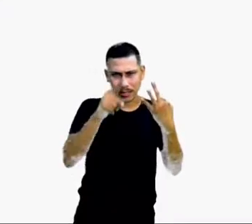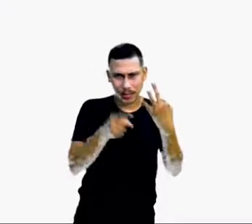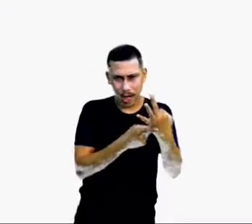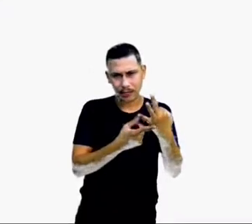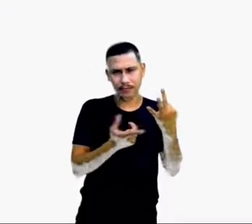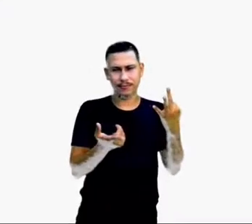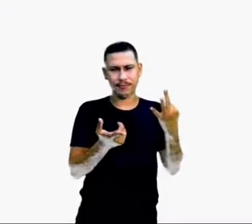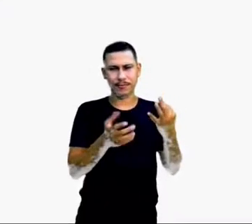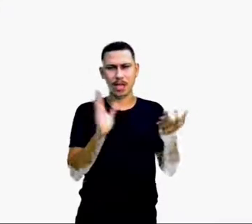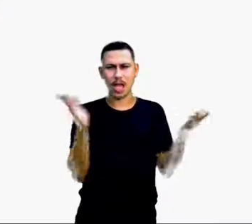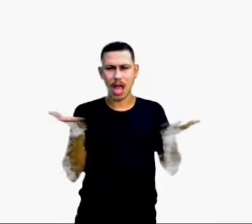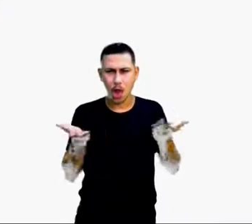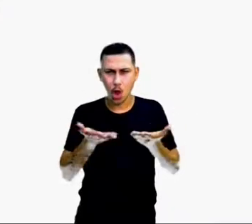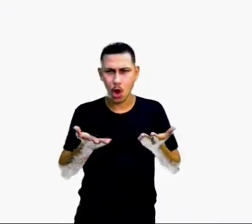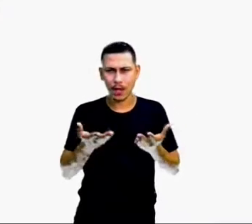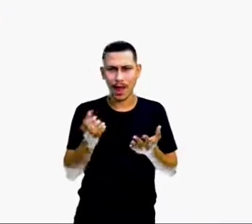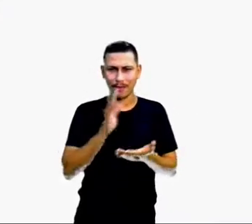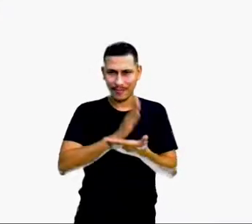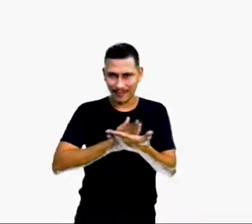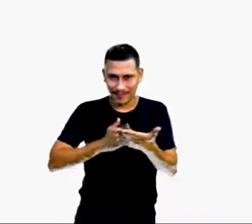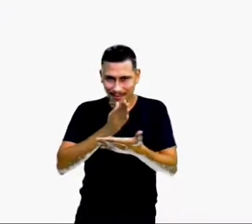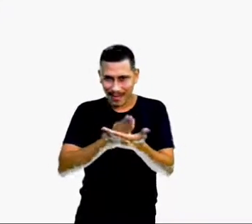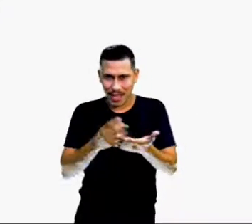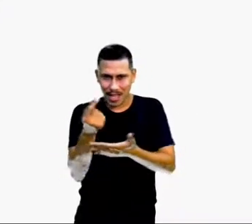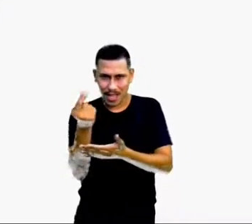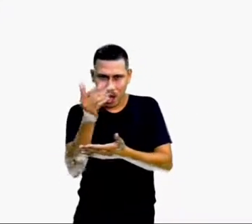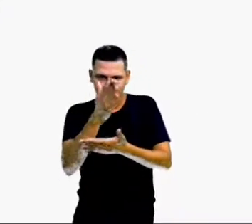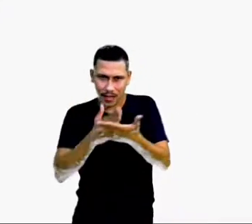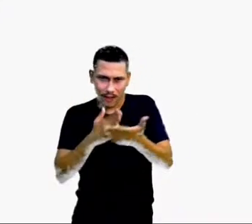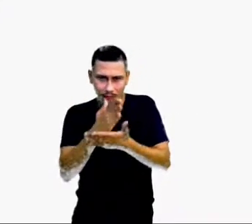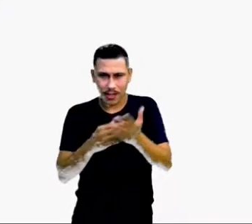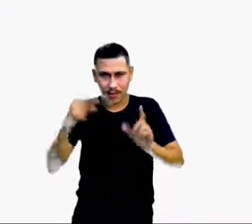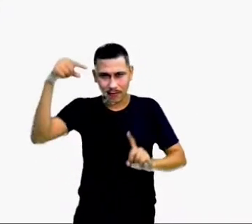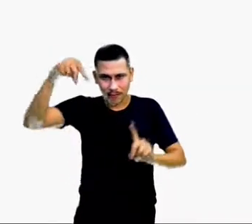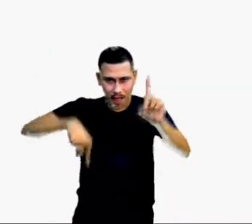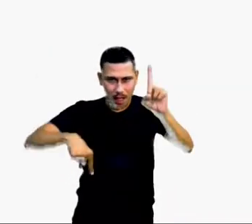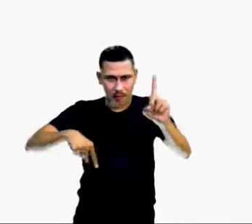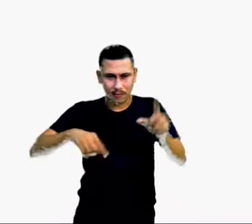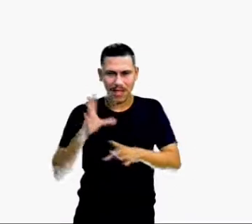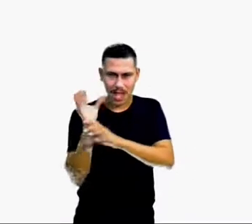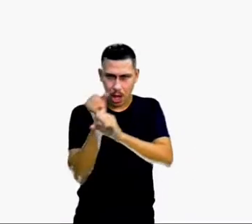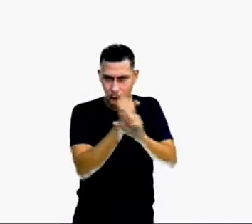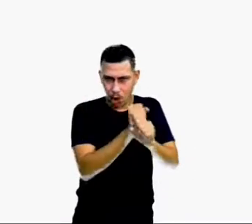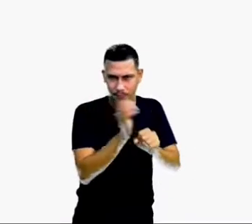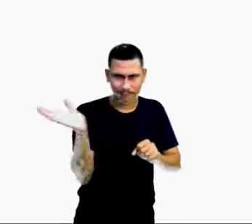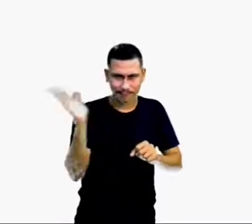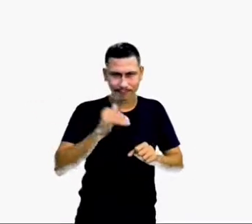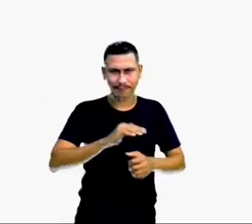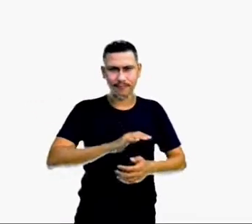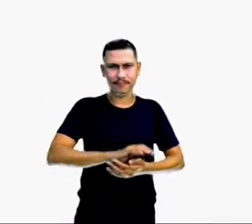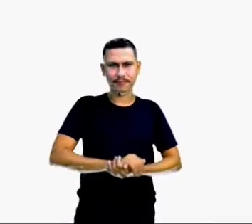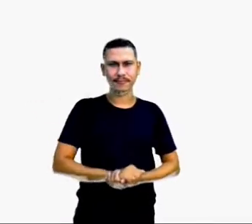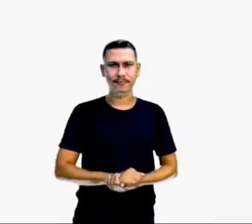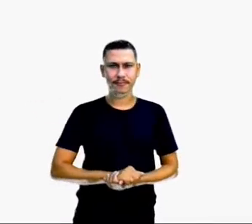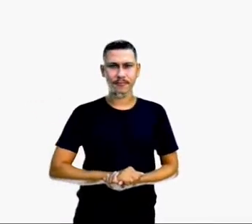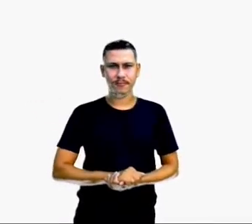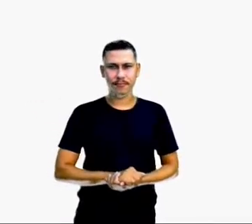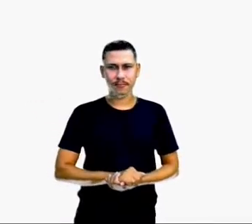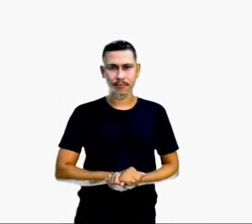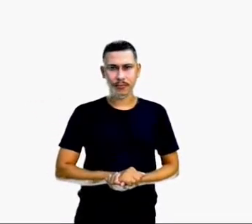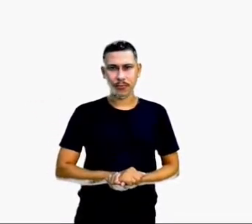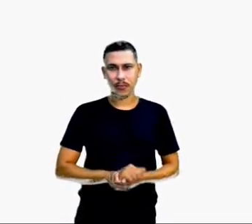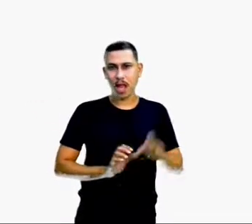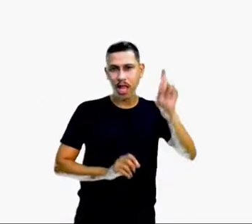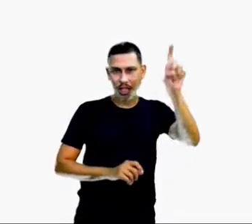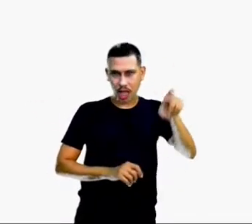vai ser dividida inversamente proporcional a essas faltas. Vamos calcular? Vamos lá. Vamos chamar de